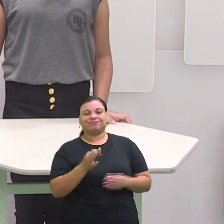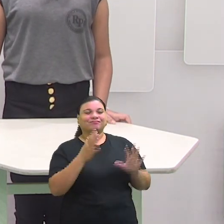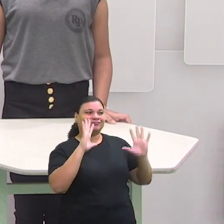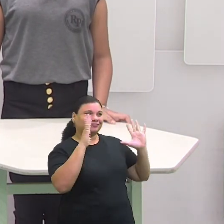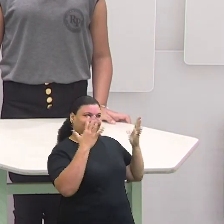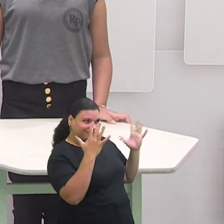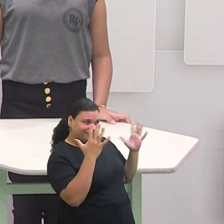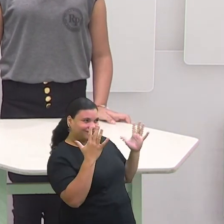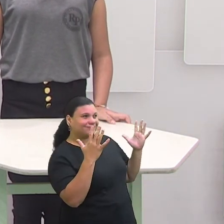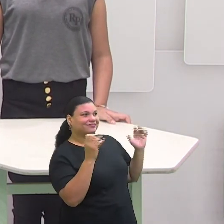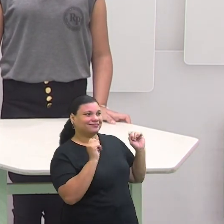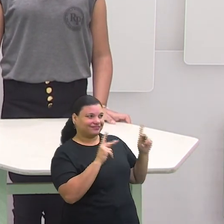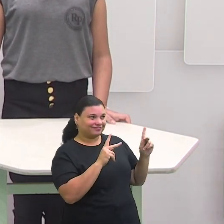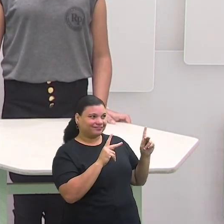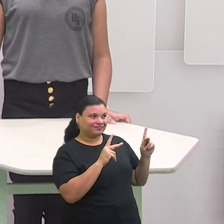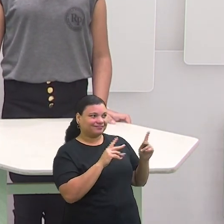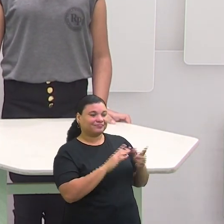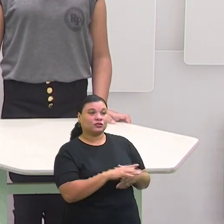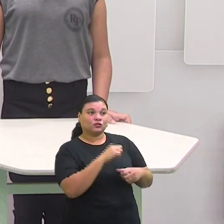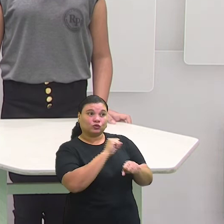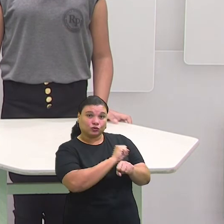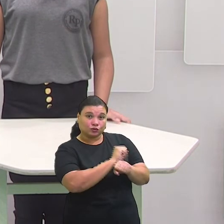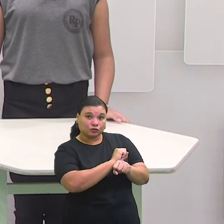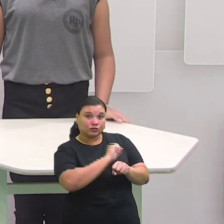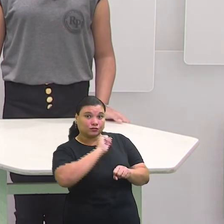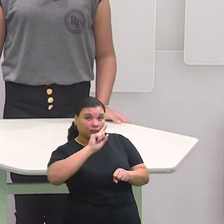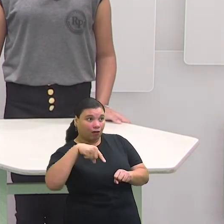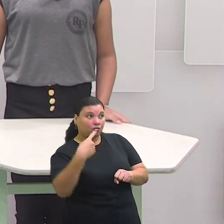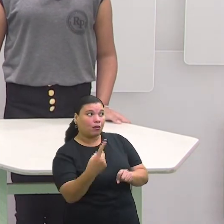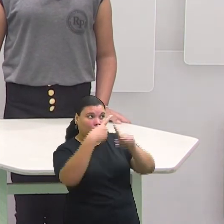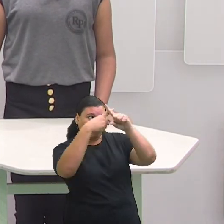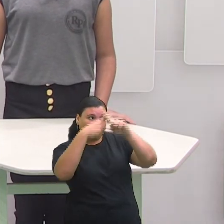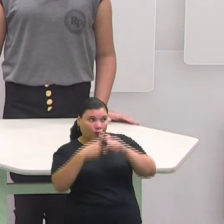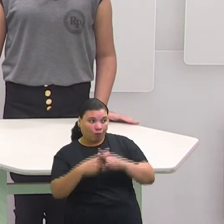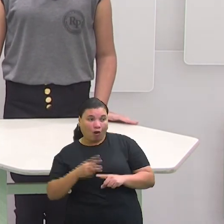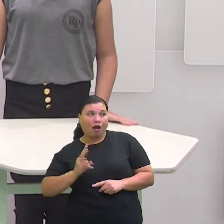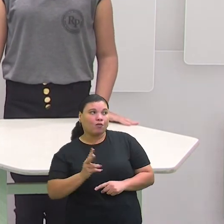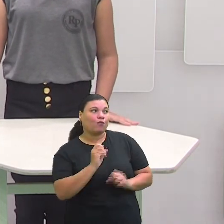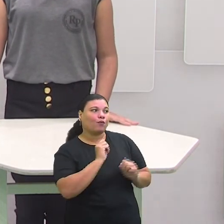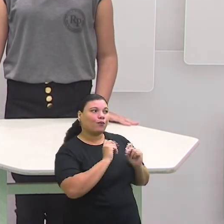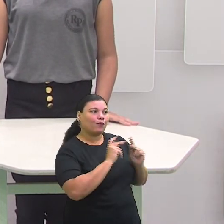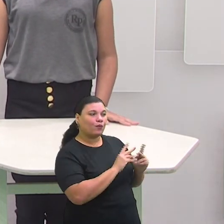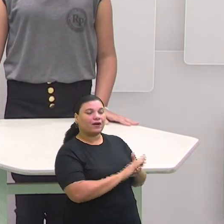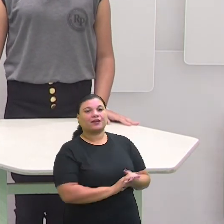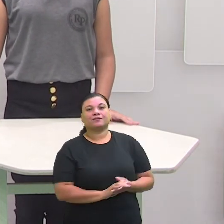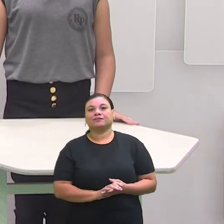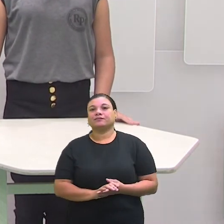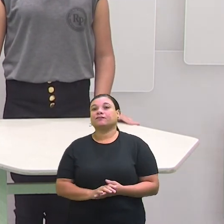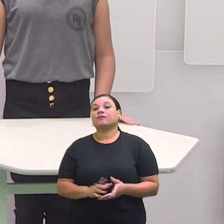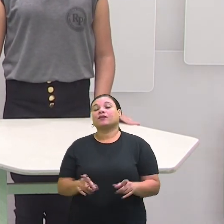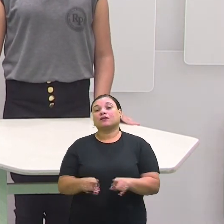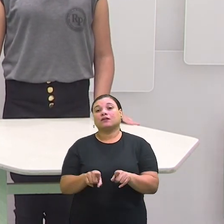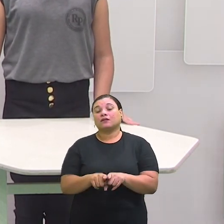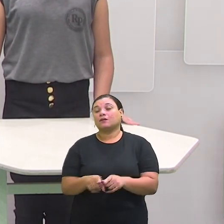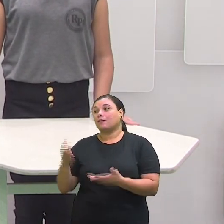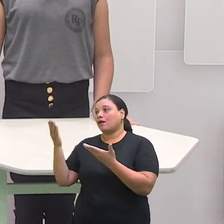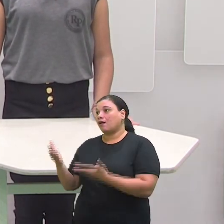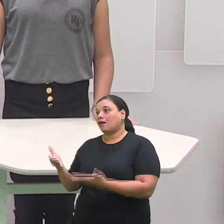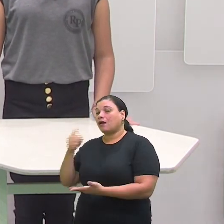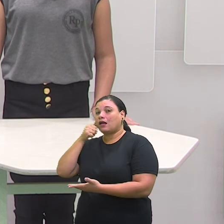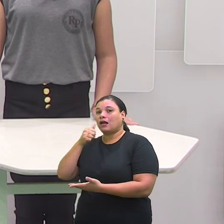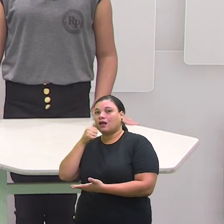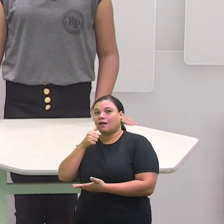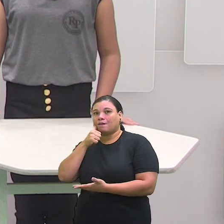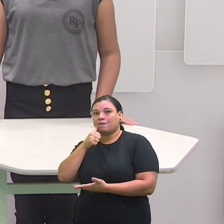Te vejo nas próximas rodadas, tá bom, Pedro? A Nicole ficou com a pontuação de 7 pontos, tá, gente? Ficou